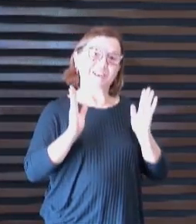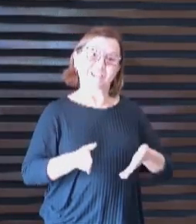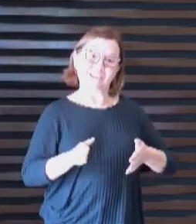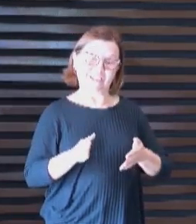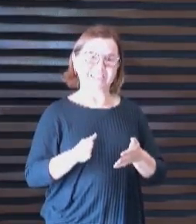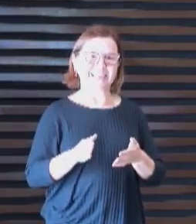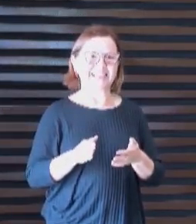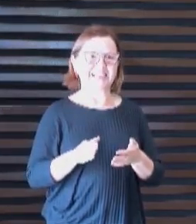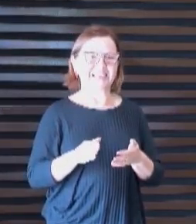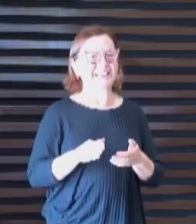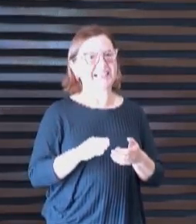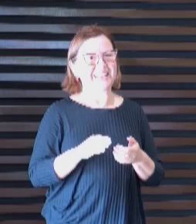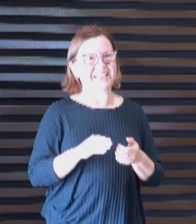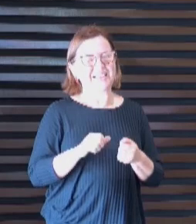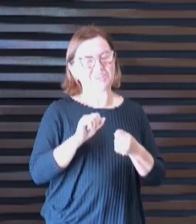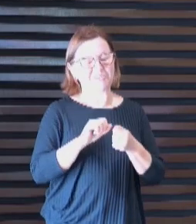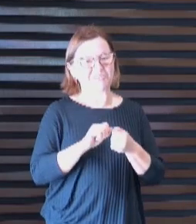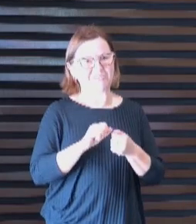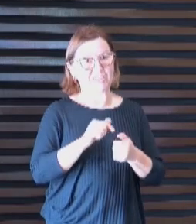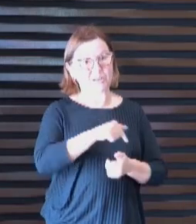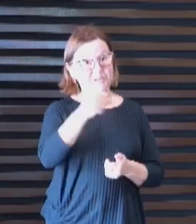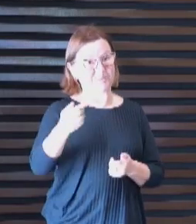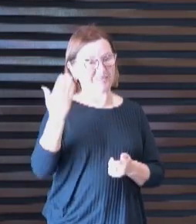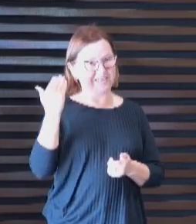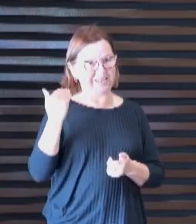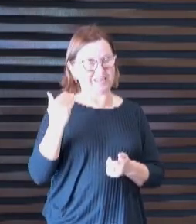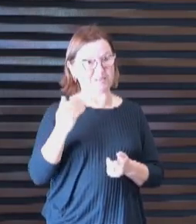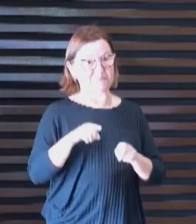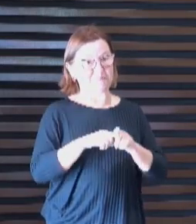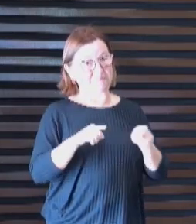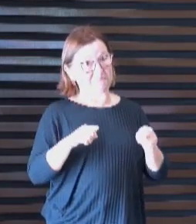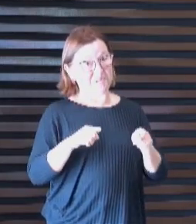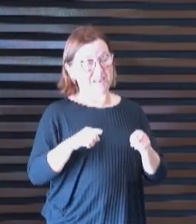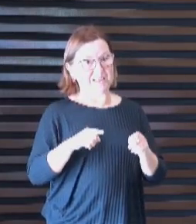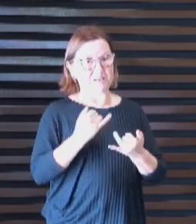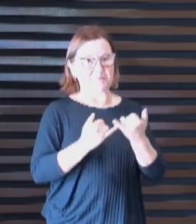houve uma suspeita de Covid na minha família, então nós optamos por